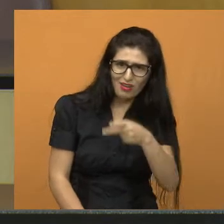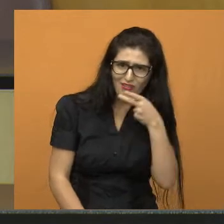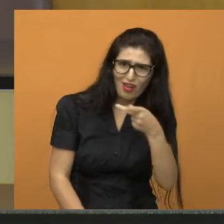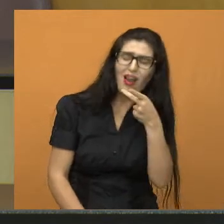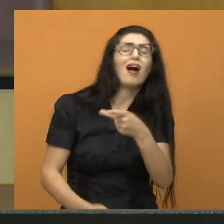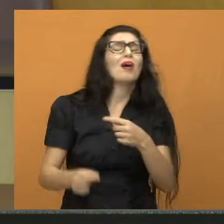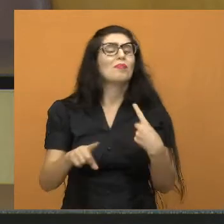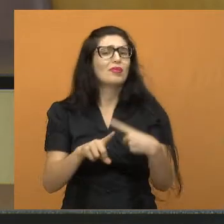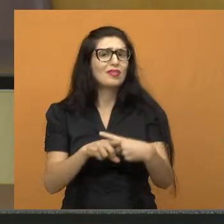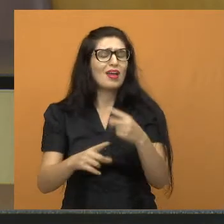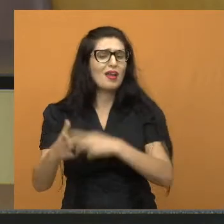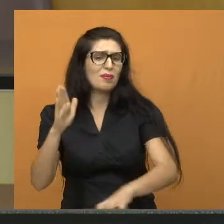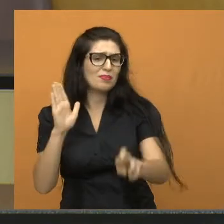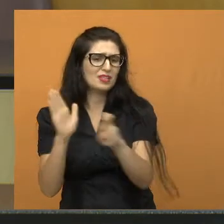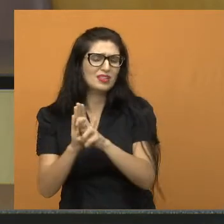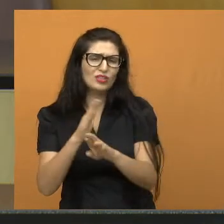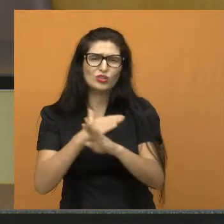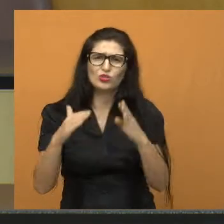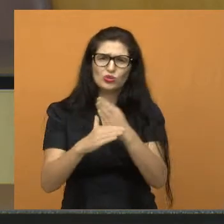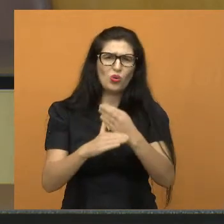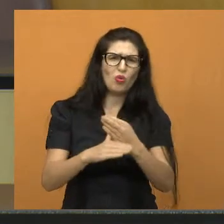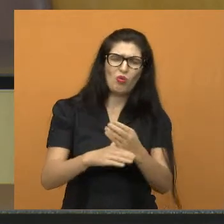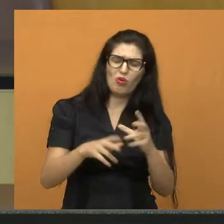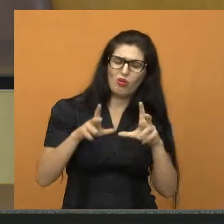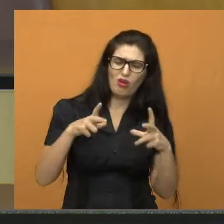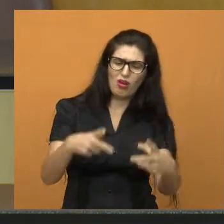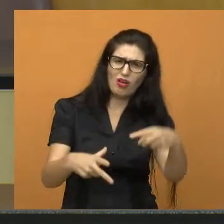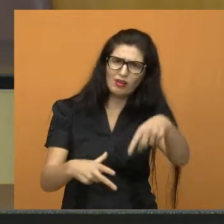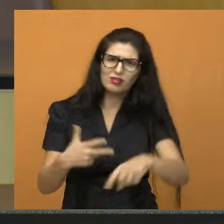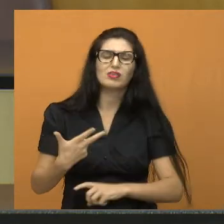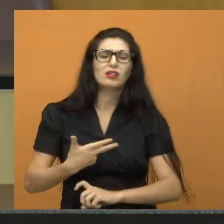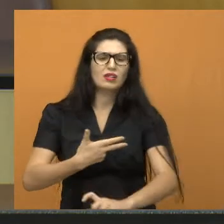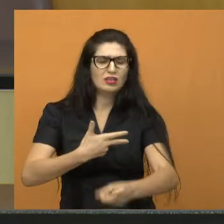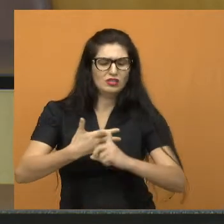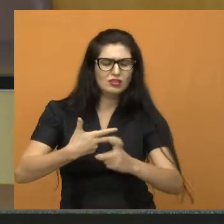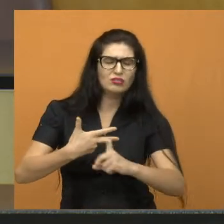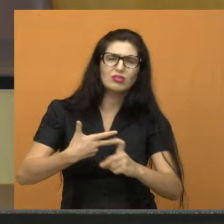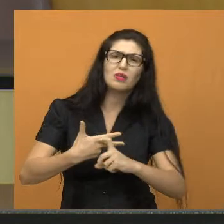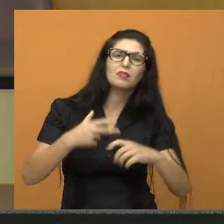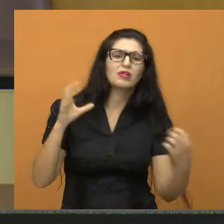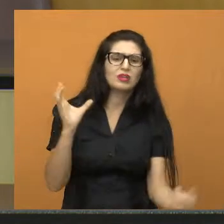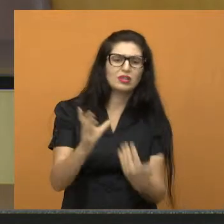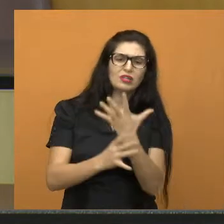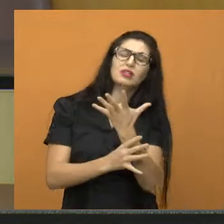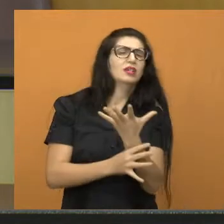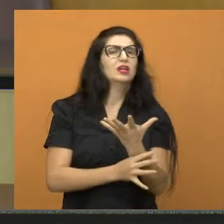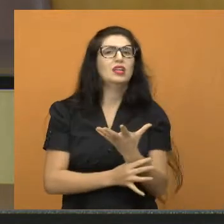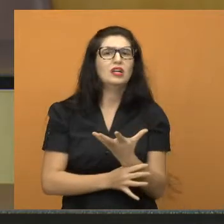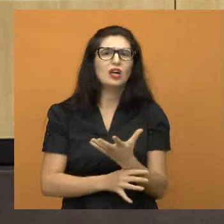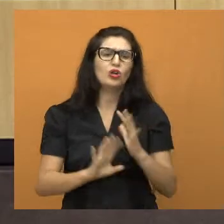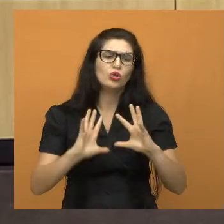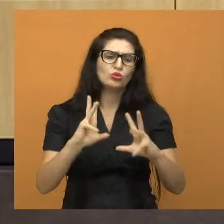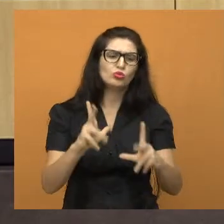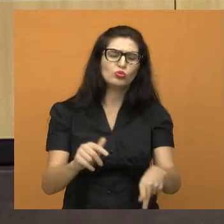representando aqui todo o Executivo, que é quem faz as políticas públicas do nosso município.